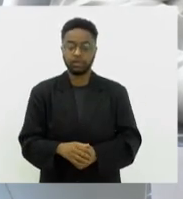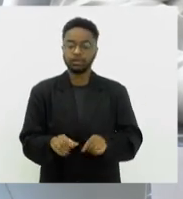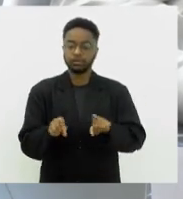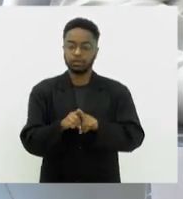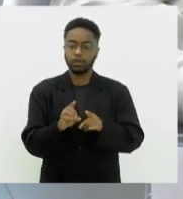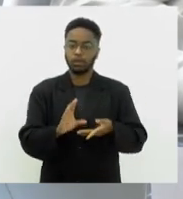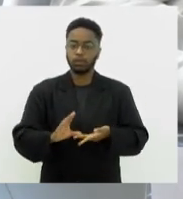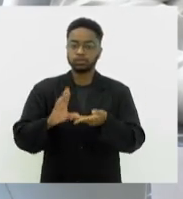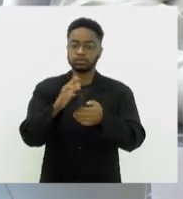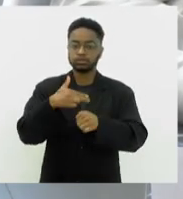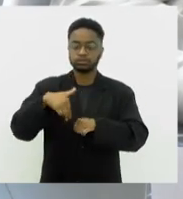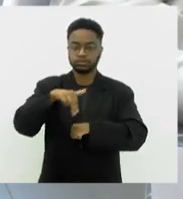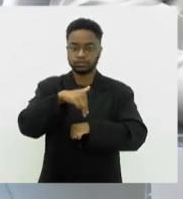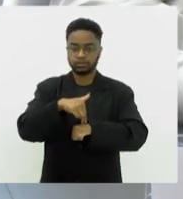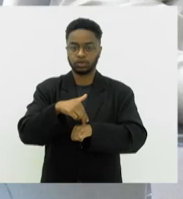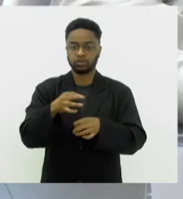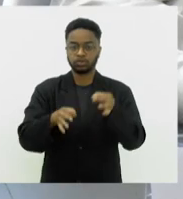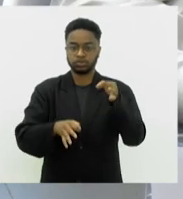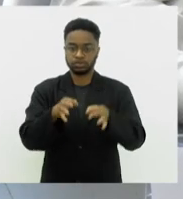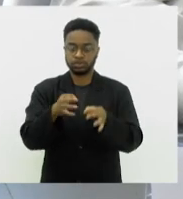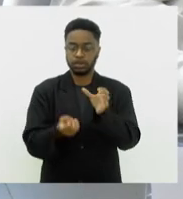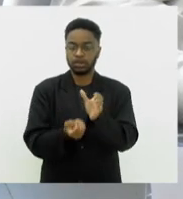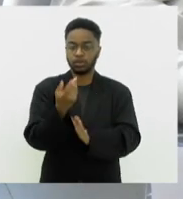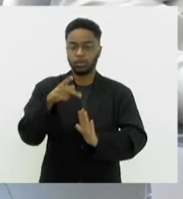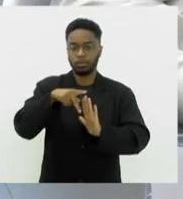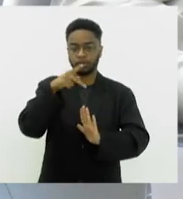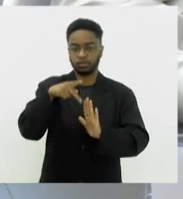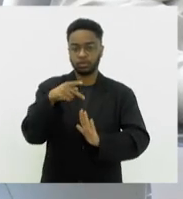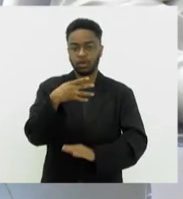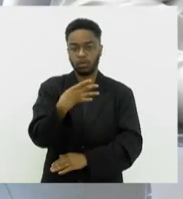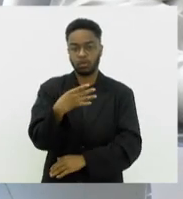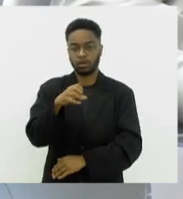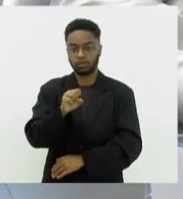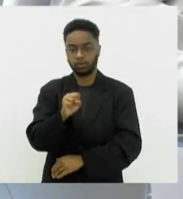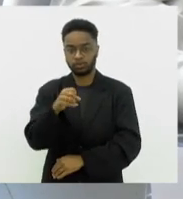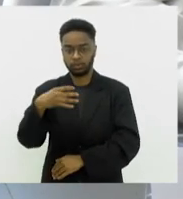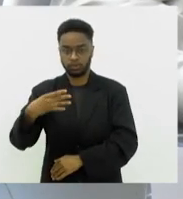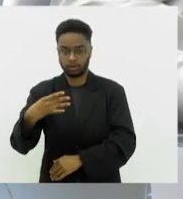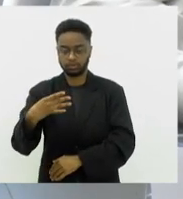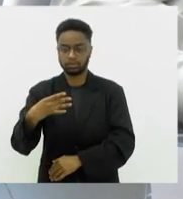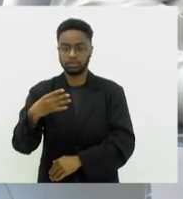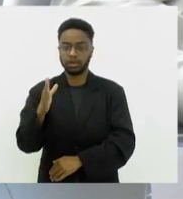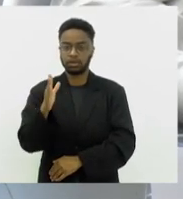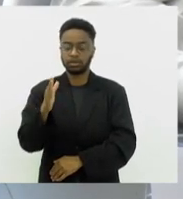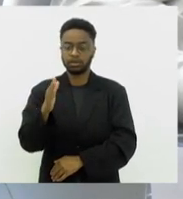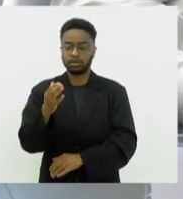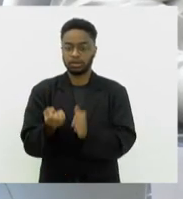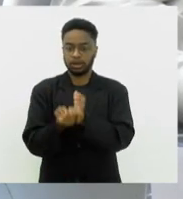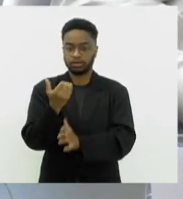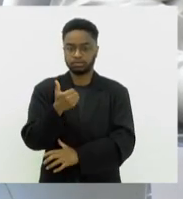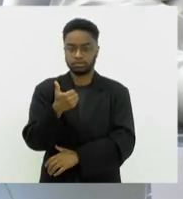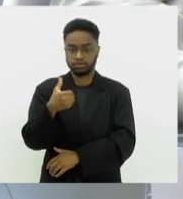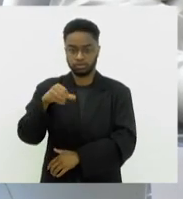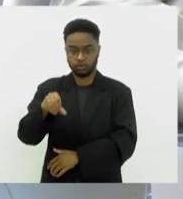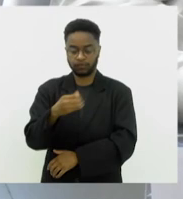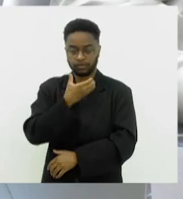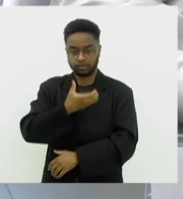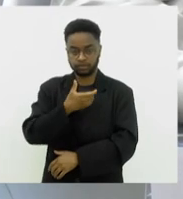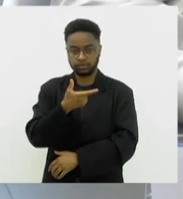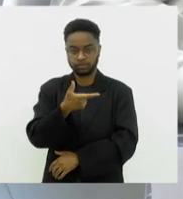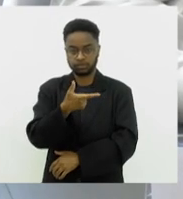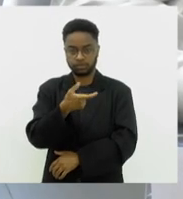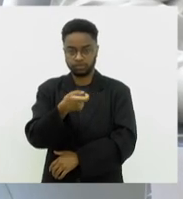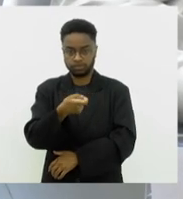eh editou uma portaria número 484 de 19 de dezembro de